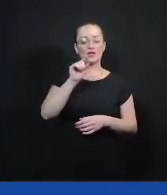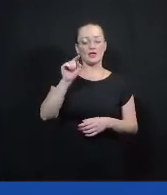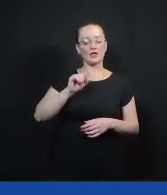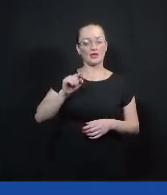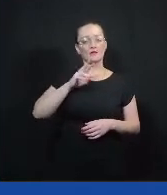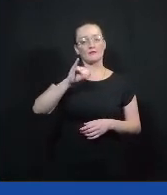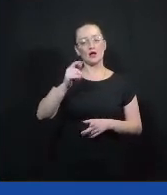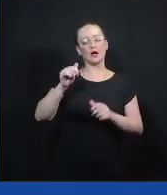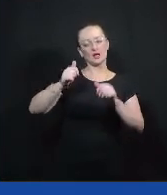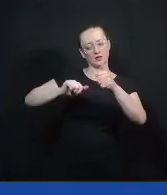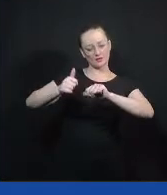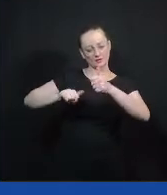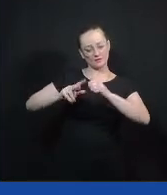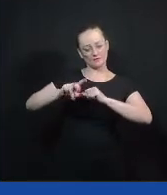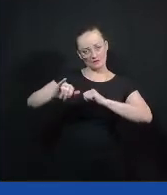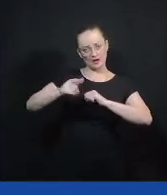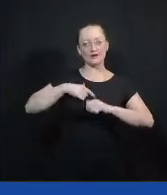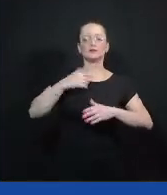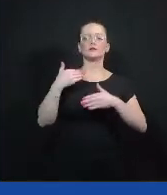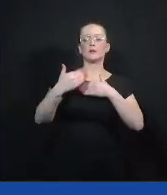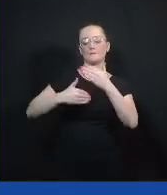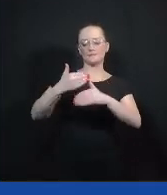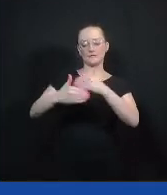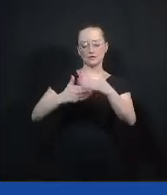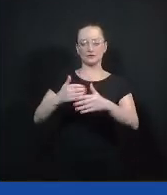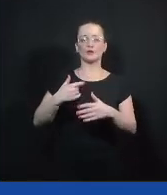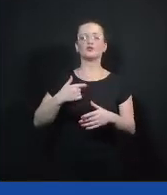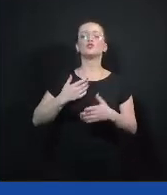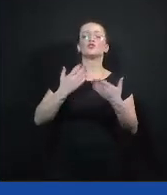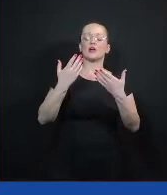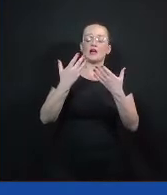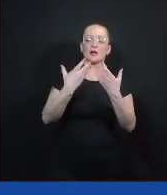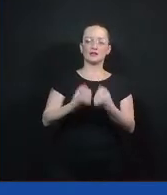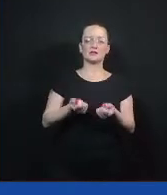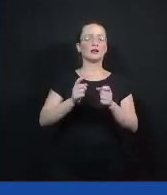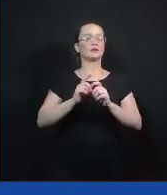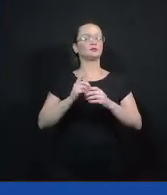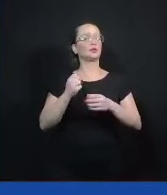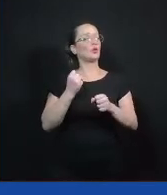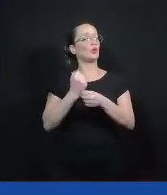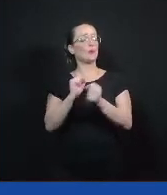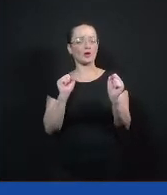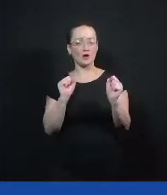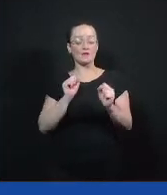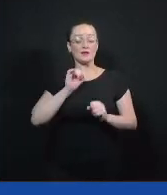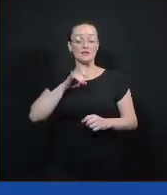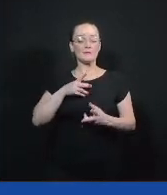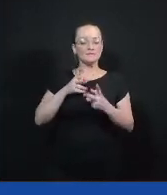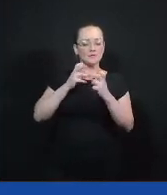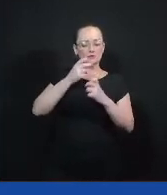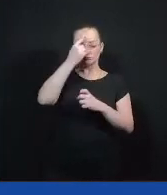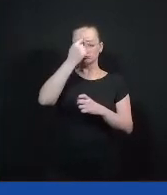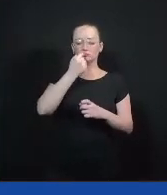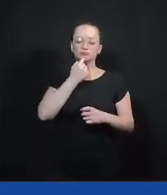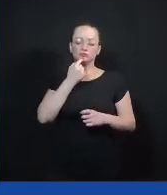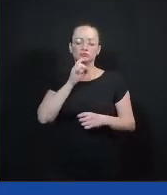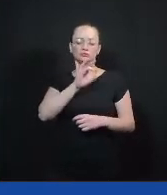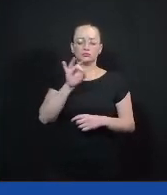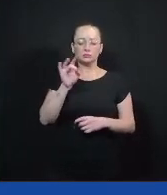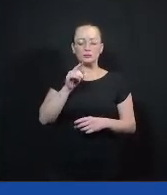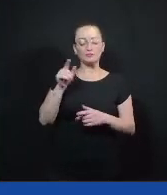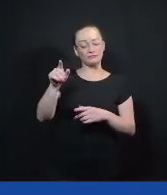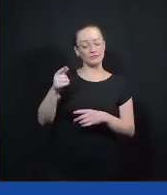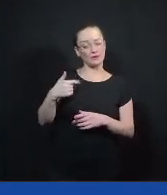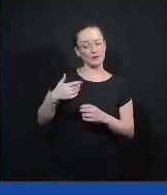ser analisadas, ainda tem todo o processo de deferimento e indeferimento. Mas se a gente considerar o perfil com base nesse número, a gente vê